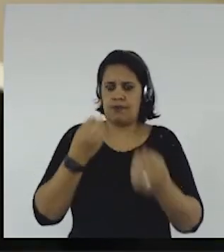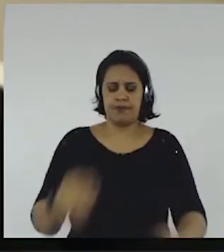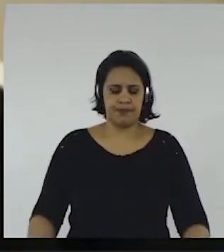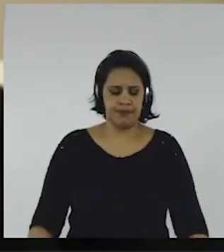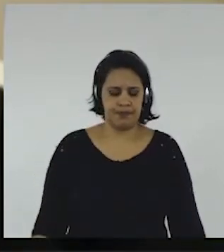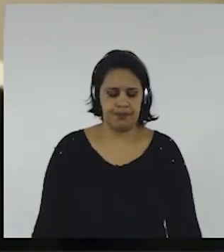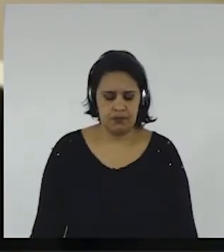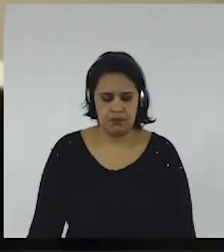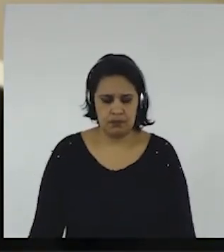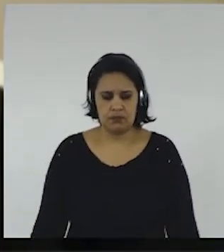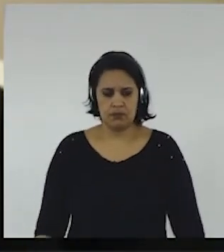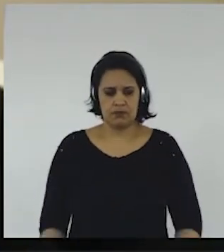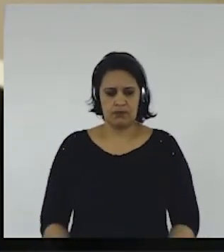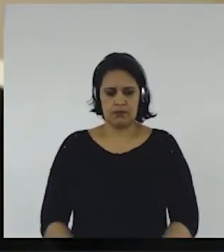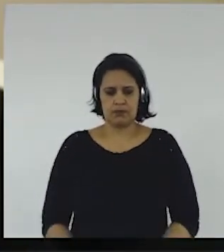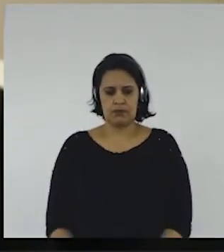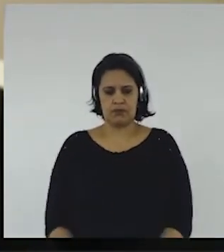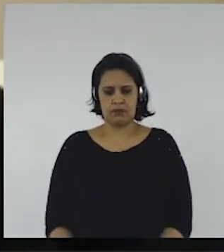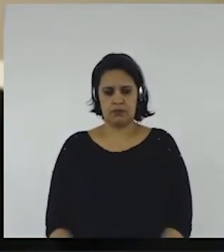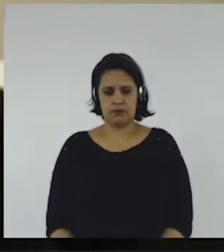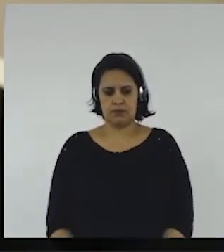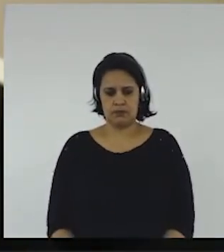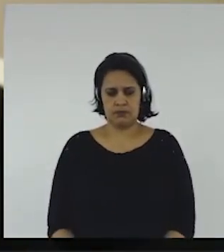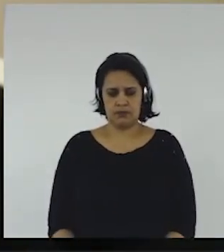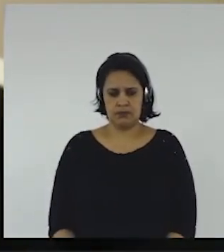Há uma espécie de característica,